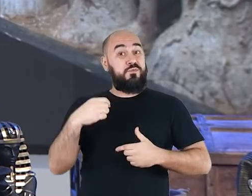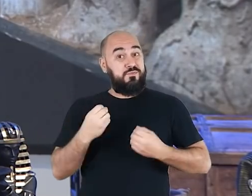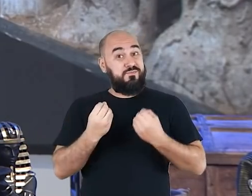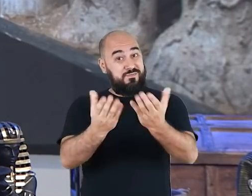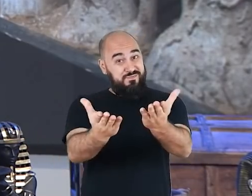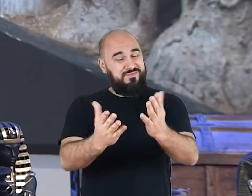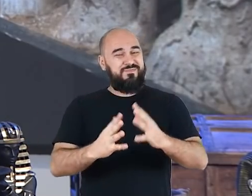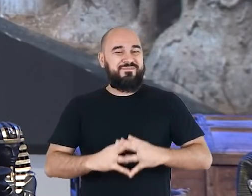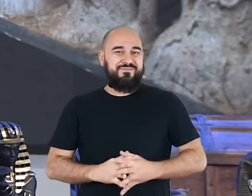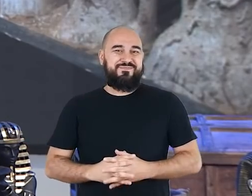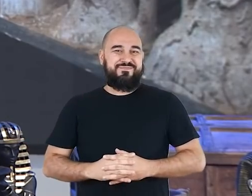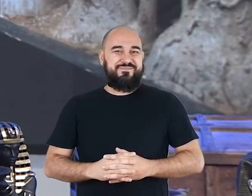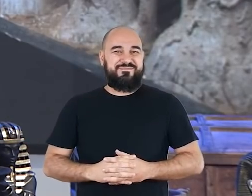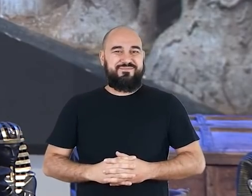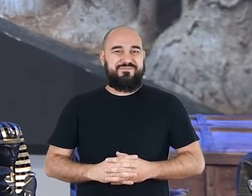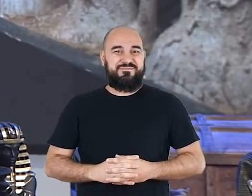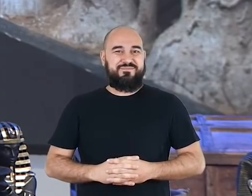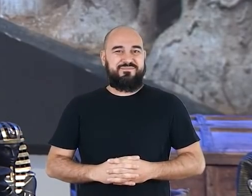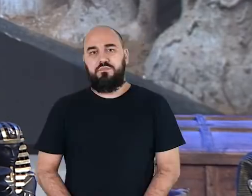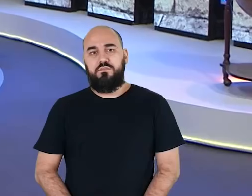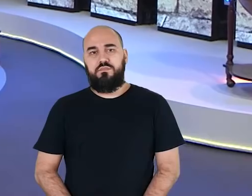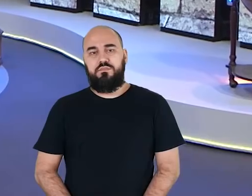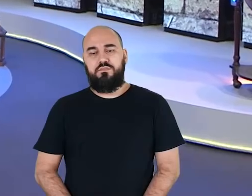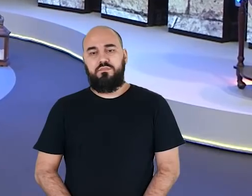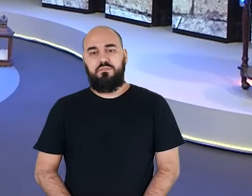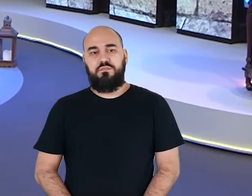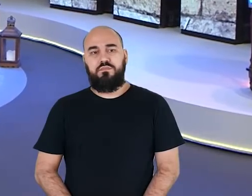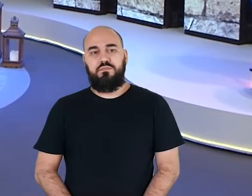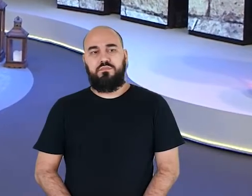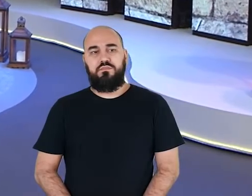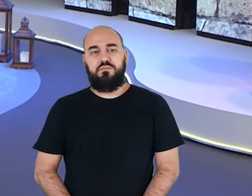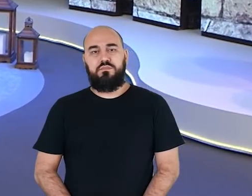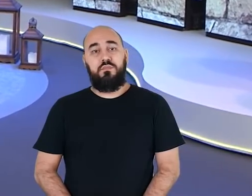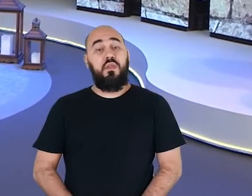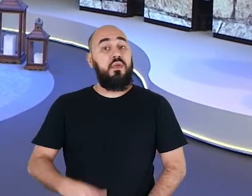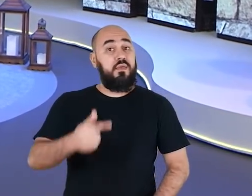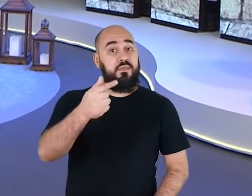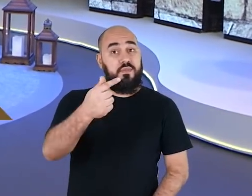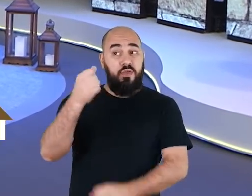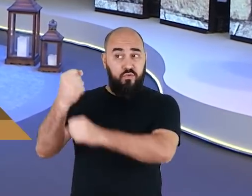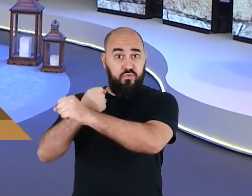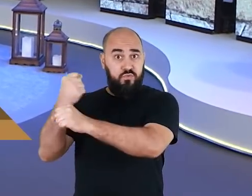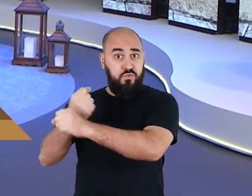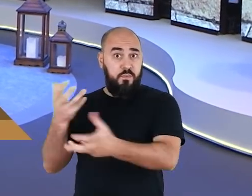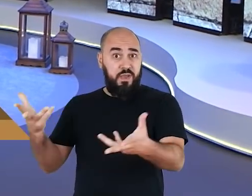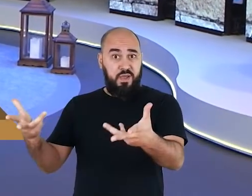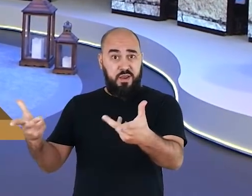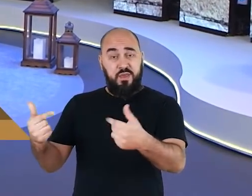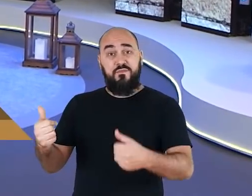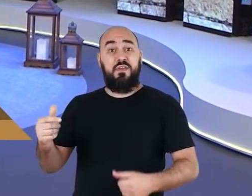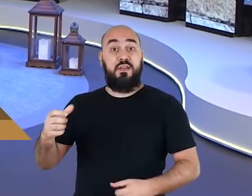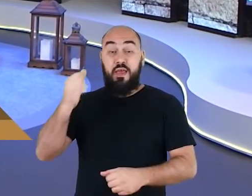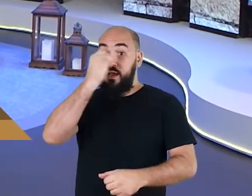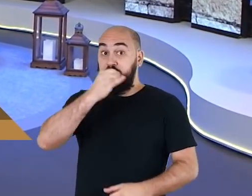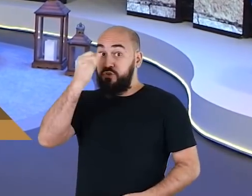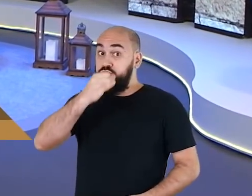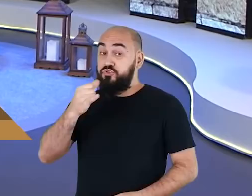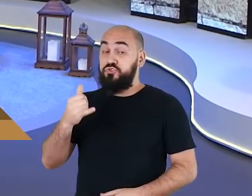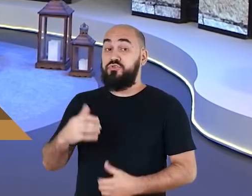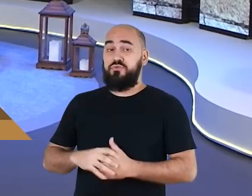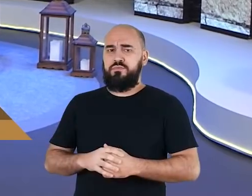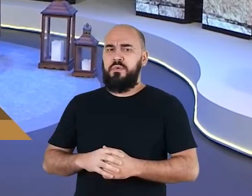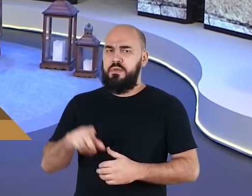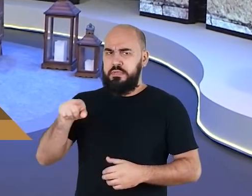Novo Tempo e dos Anjos da Esperança. As 7 maravilhas do mundo antigo. Essa temática